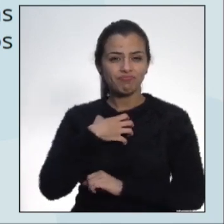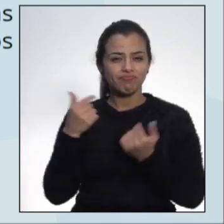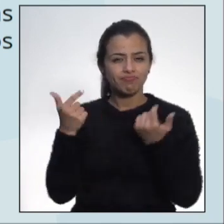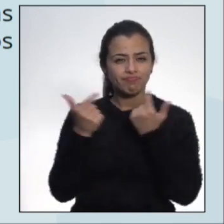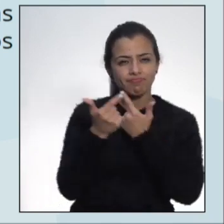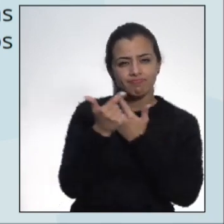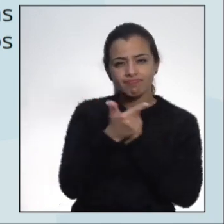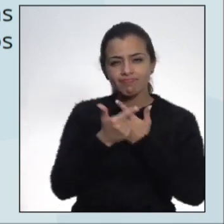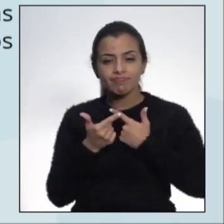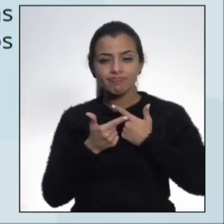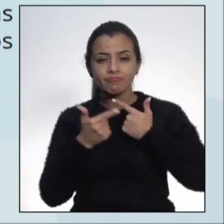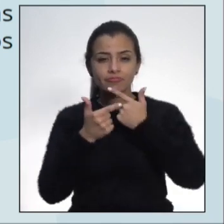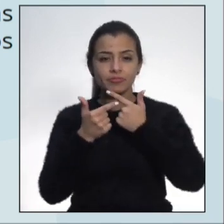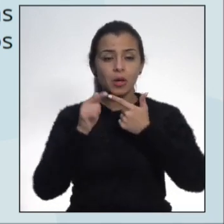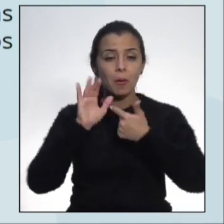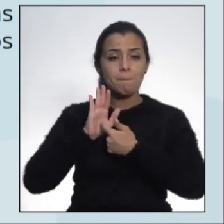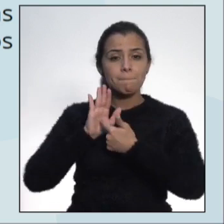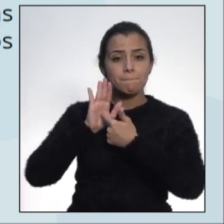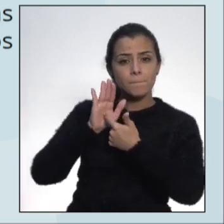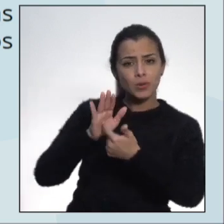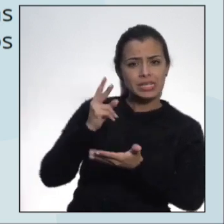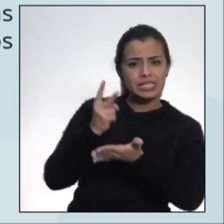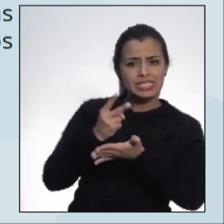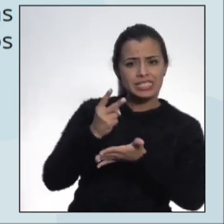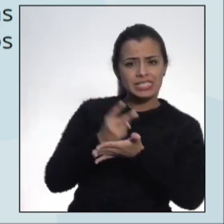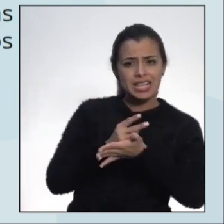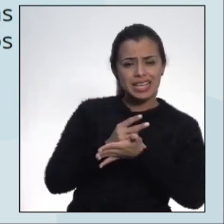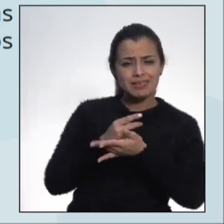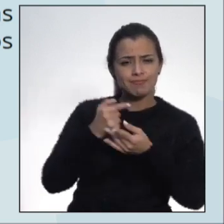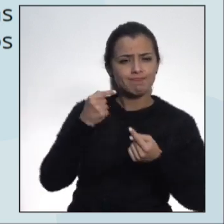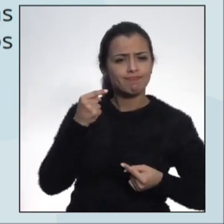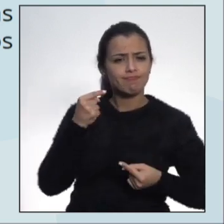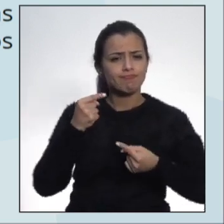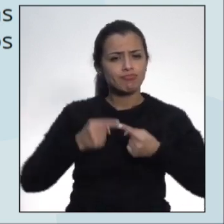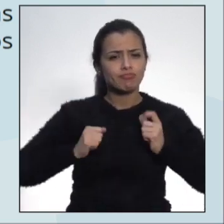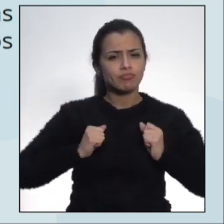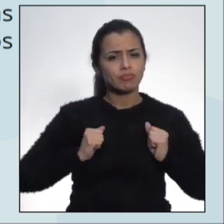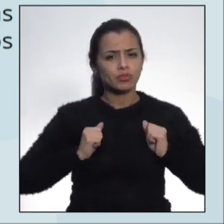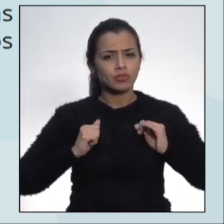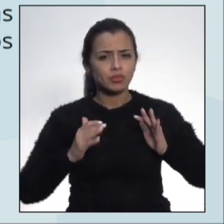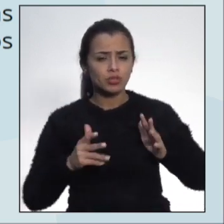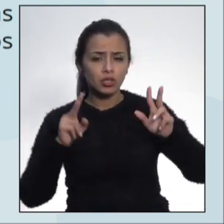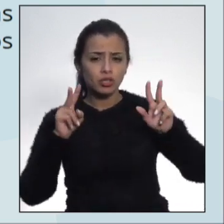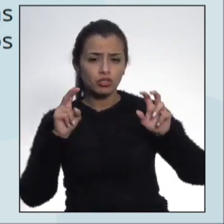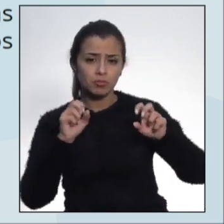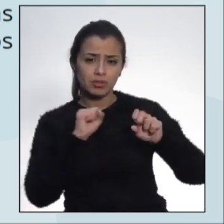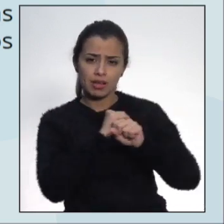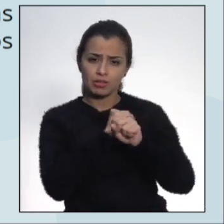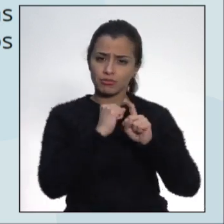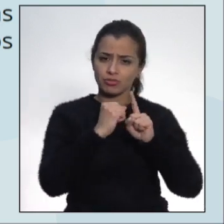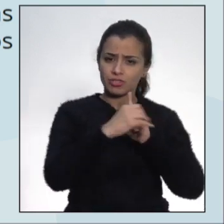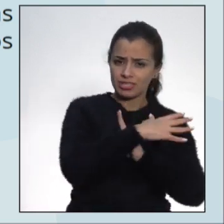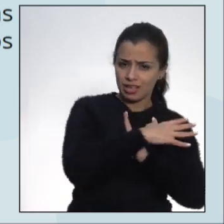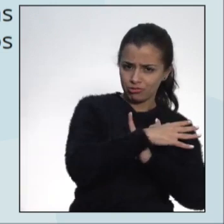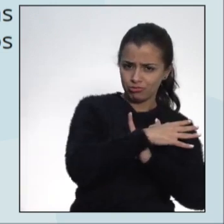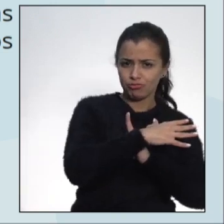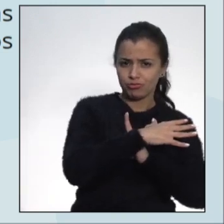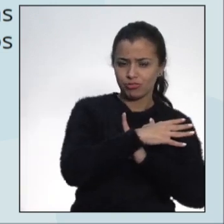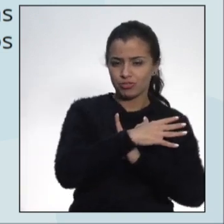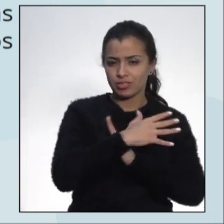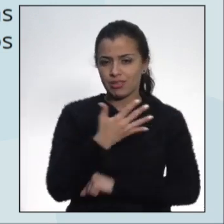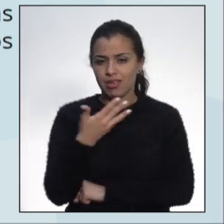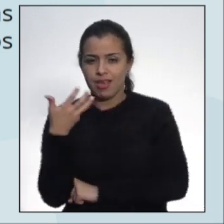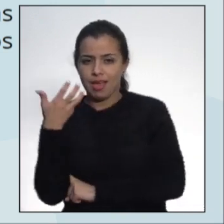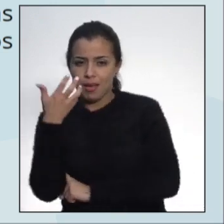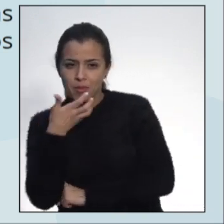característicos, demonstrando com frequência as atitudes inadequadas quanto às normas de conduta da sociedade,